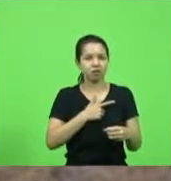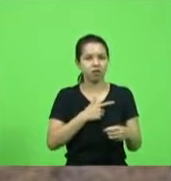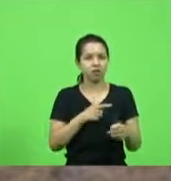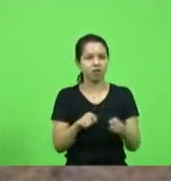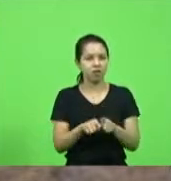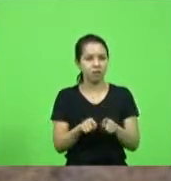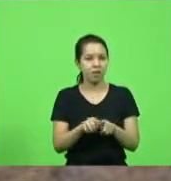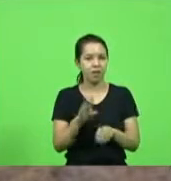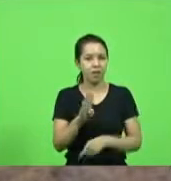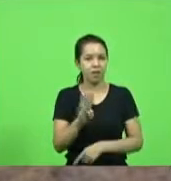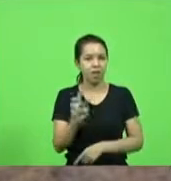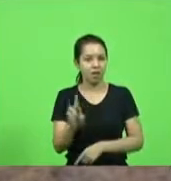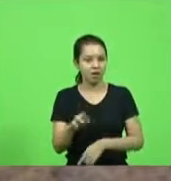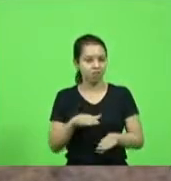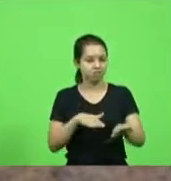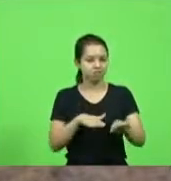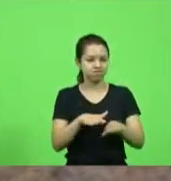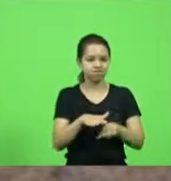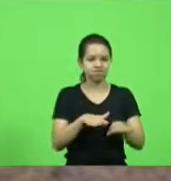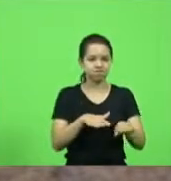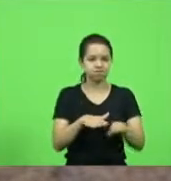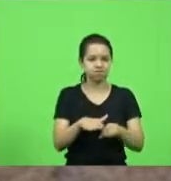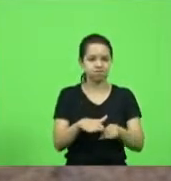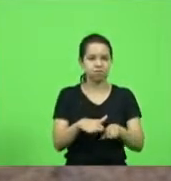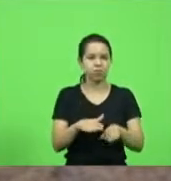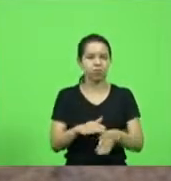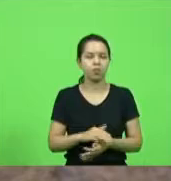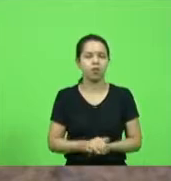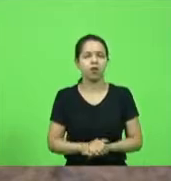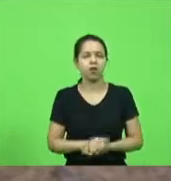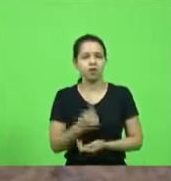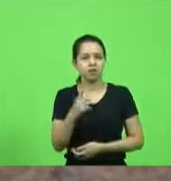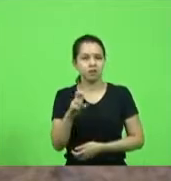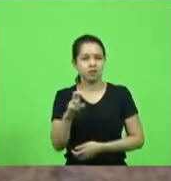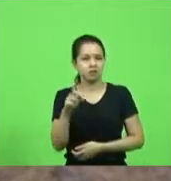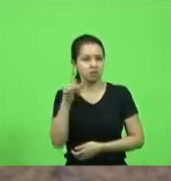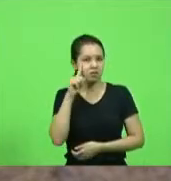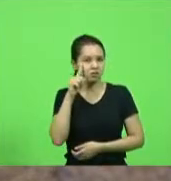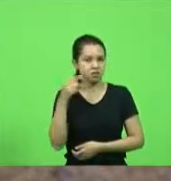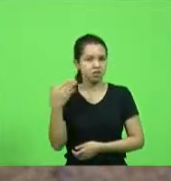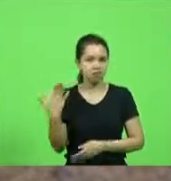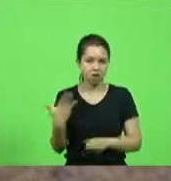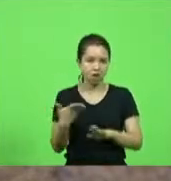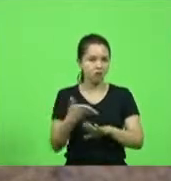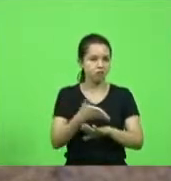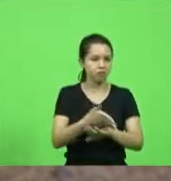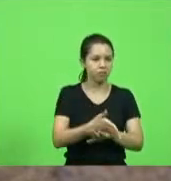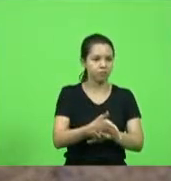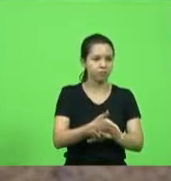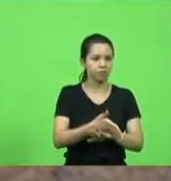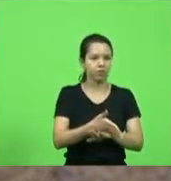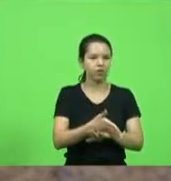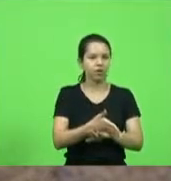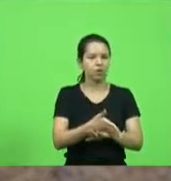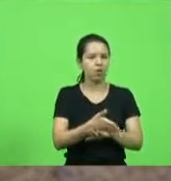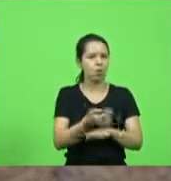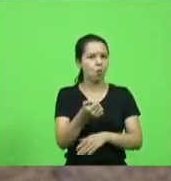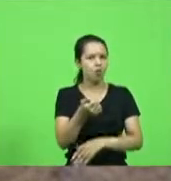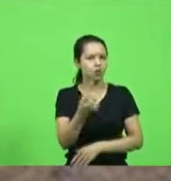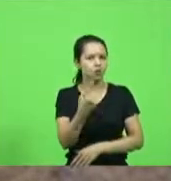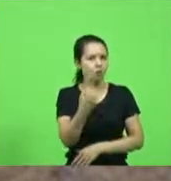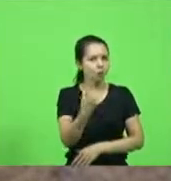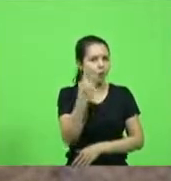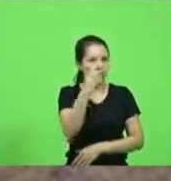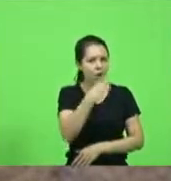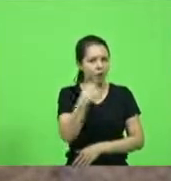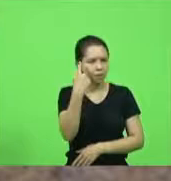intransitável. Eu passei por lá faz em torno de 15 dias e eu levei quase uma hora e meia de Dionísio Cerqueira a